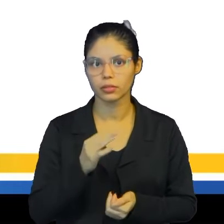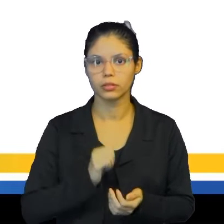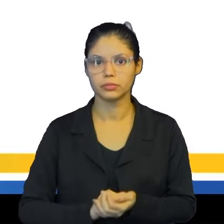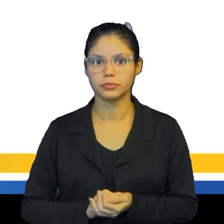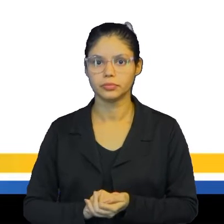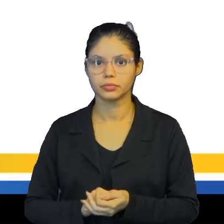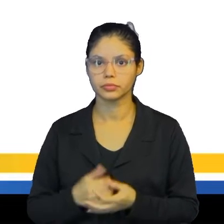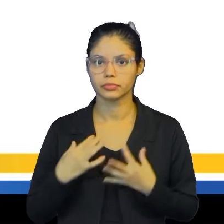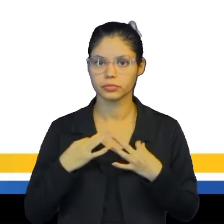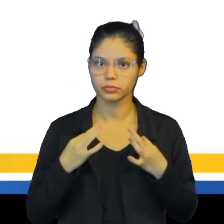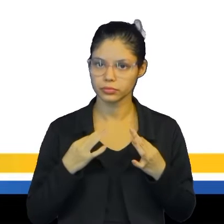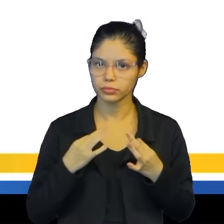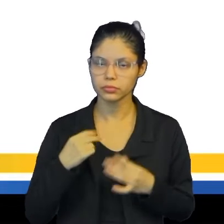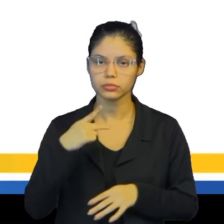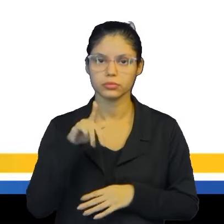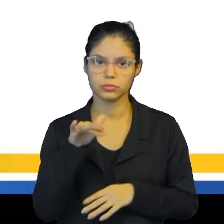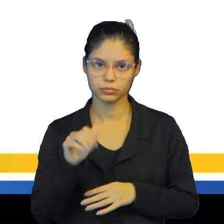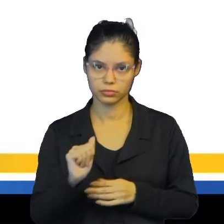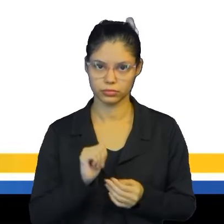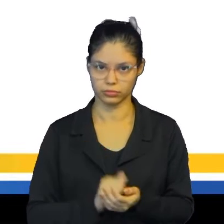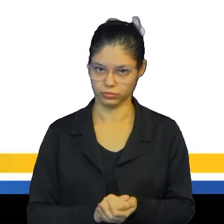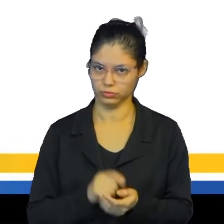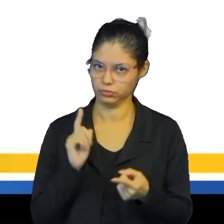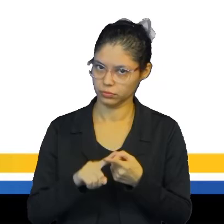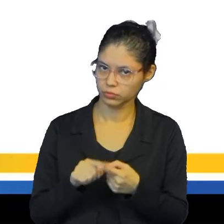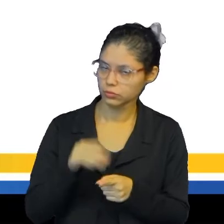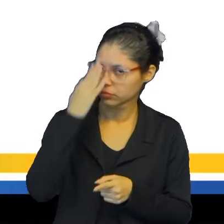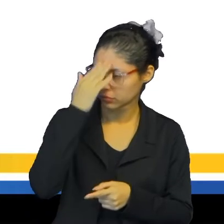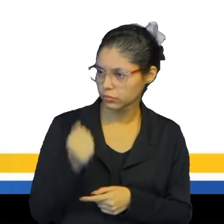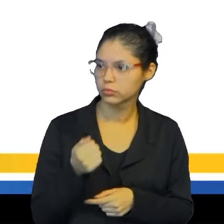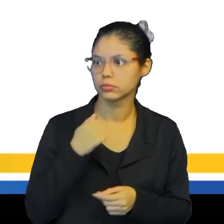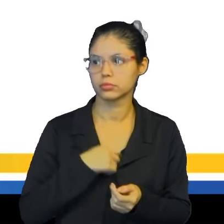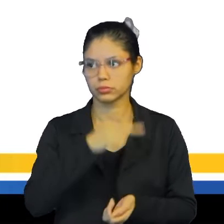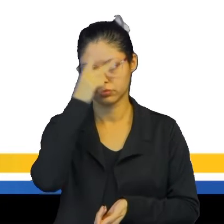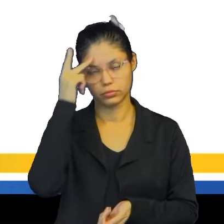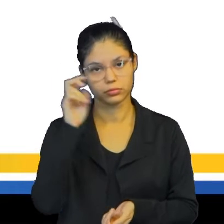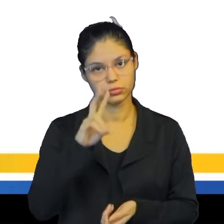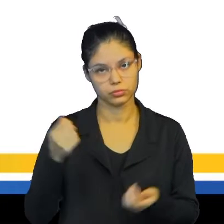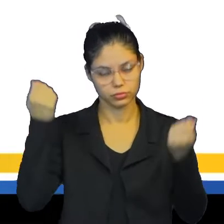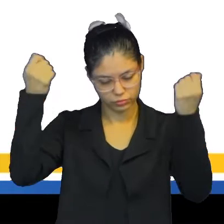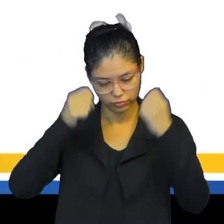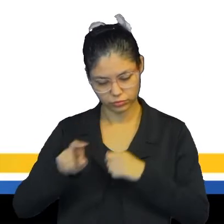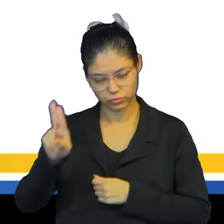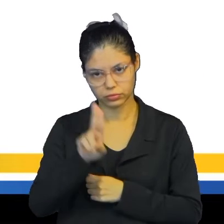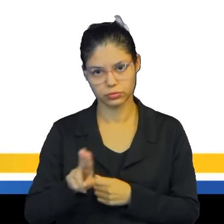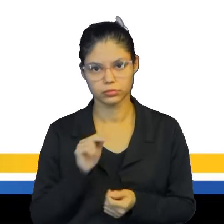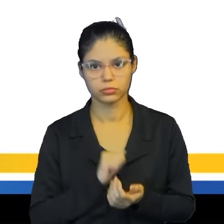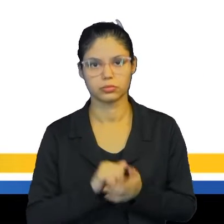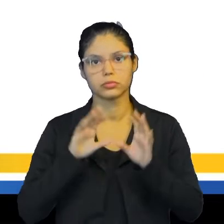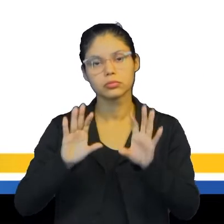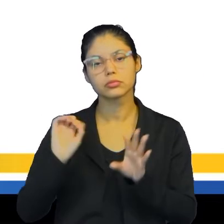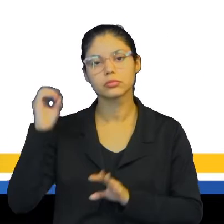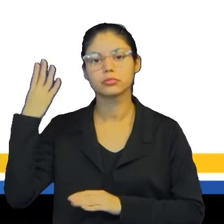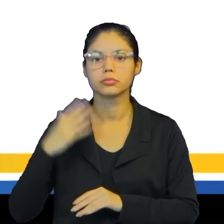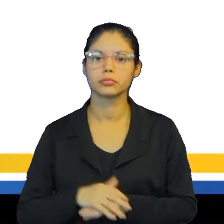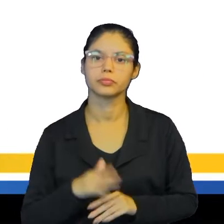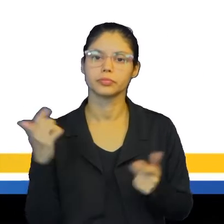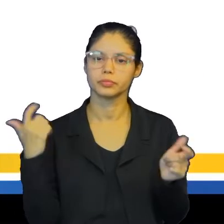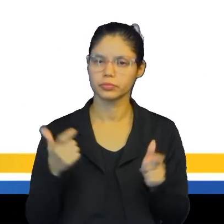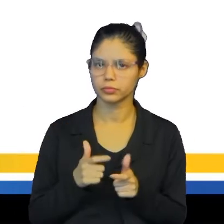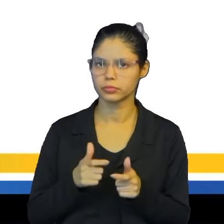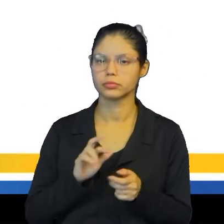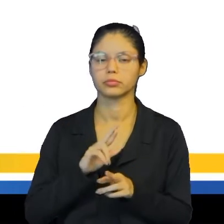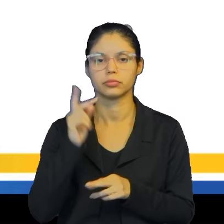quesito vestibilidade da peça. Por quê? Porque você já está fazendo na pessoa que vai vestir. Então, por esta razão, é